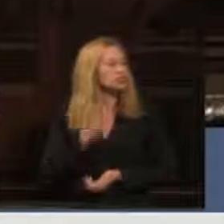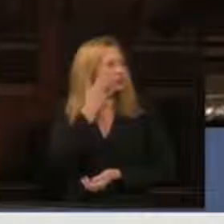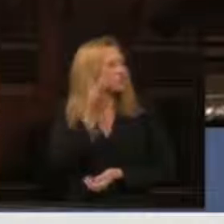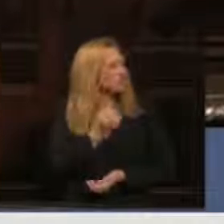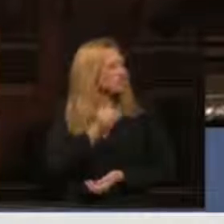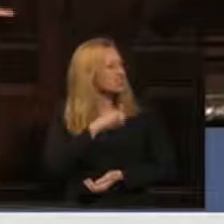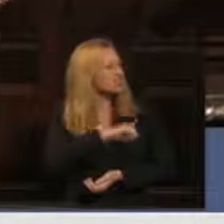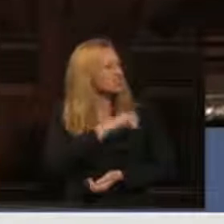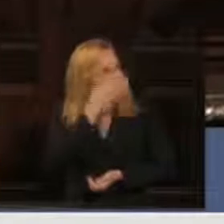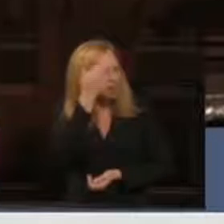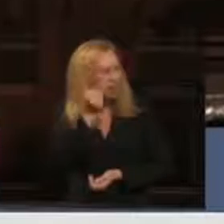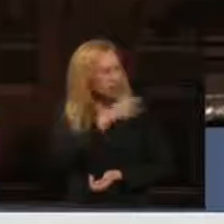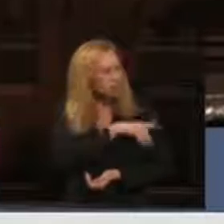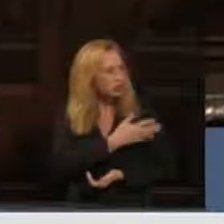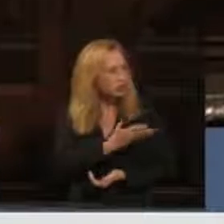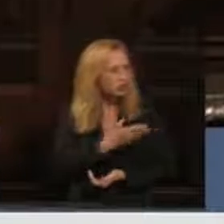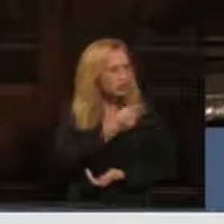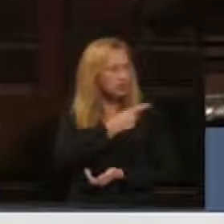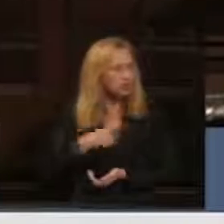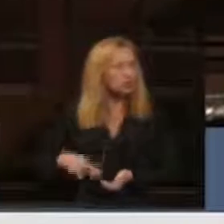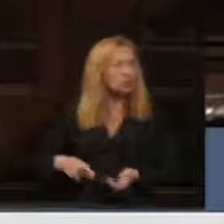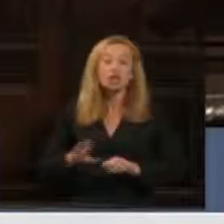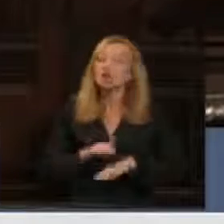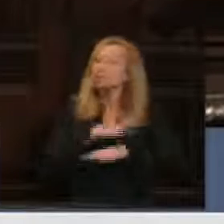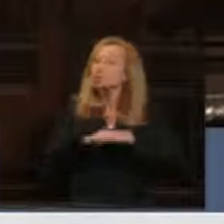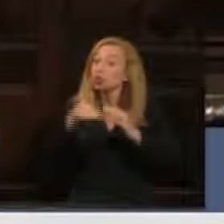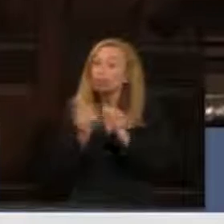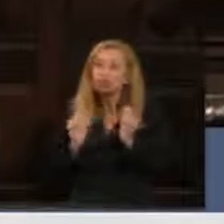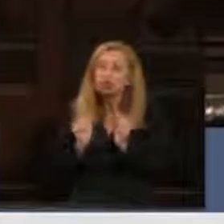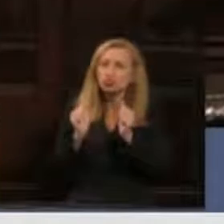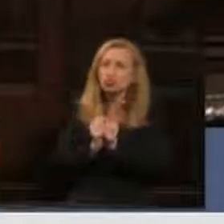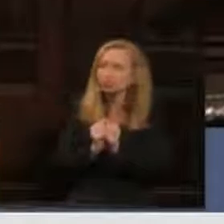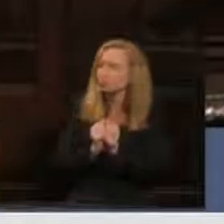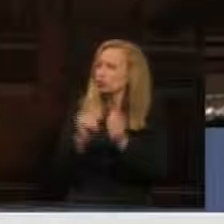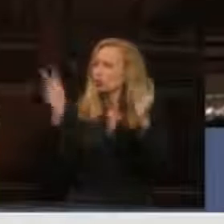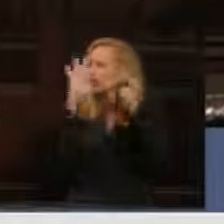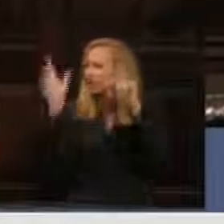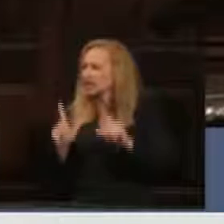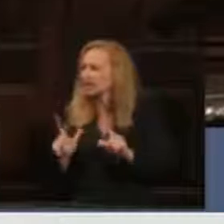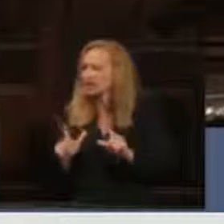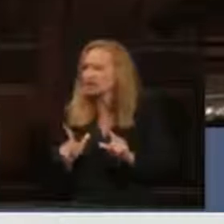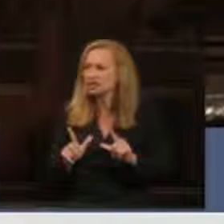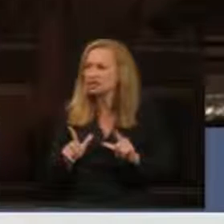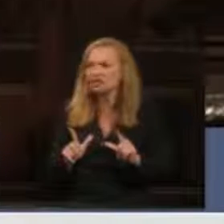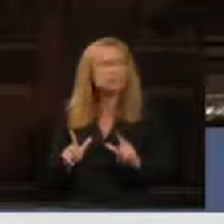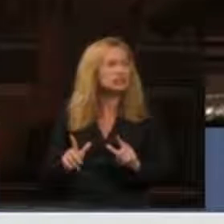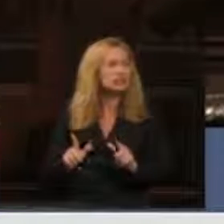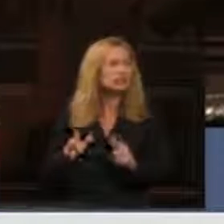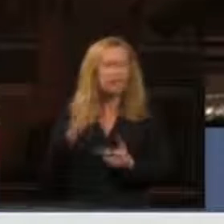sabia. E todos na maior harmonia e na mesma fé.